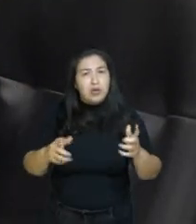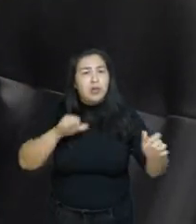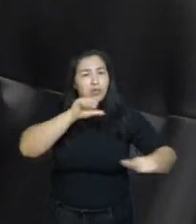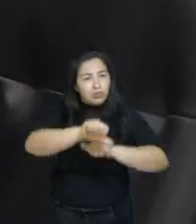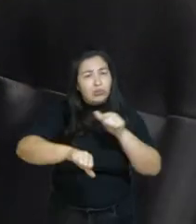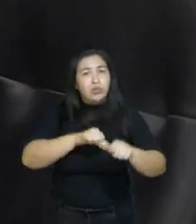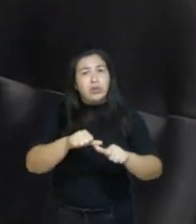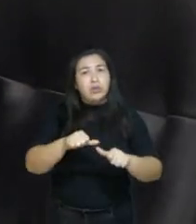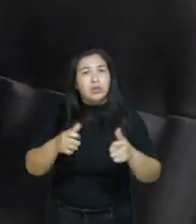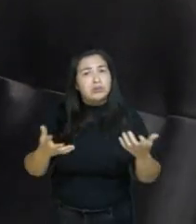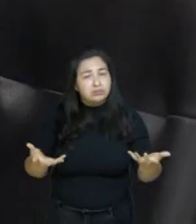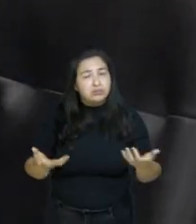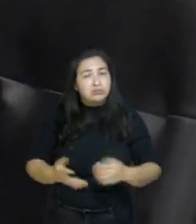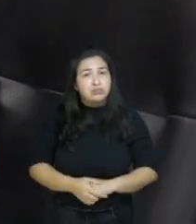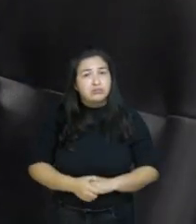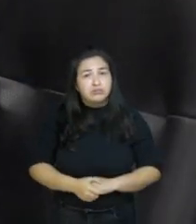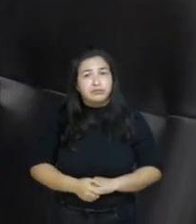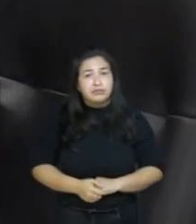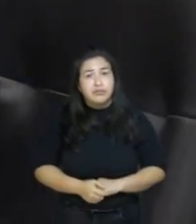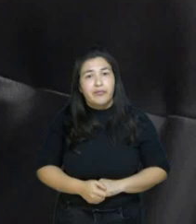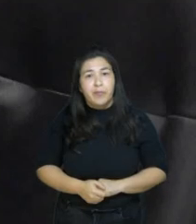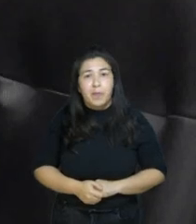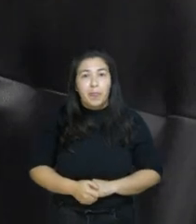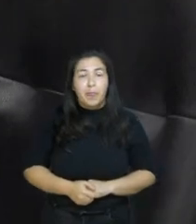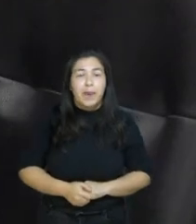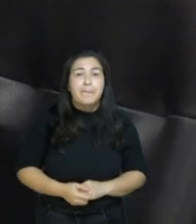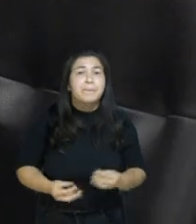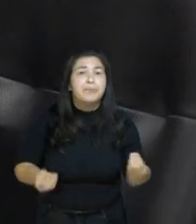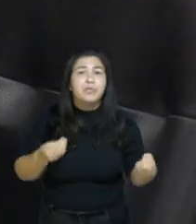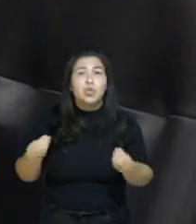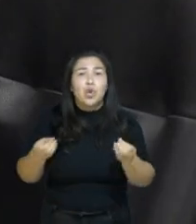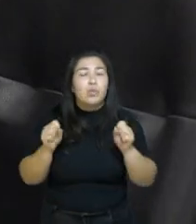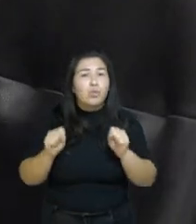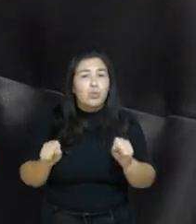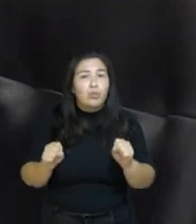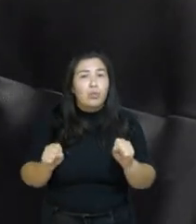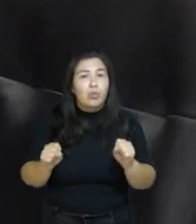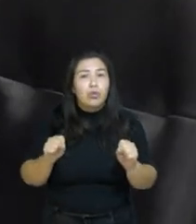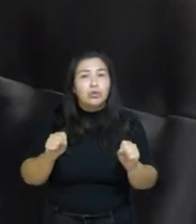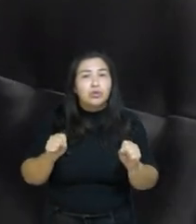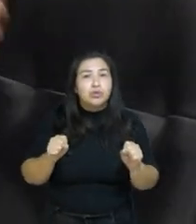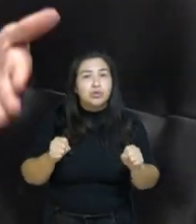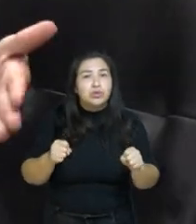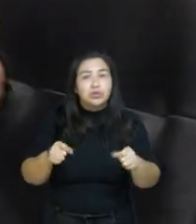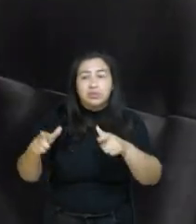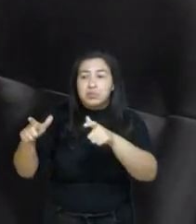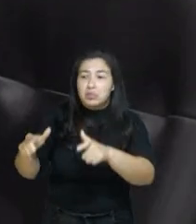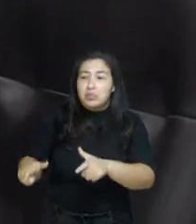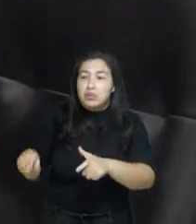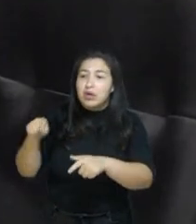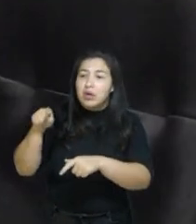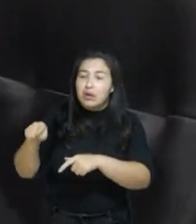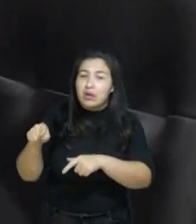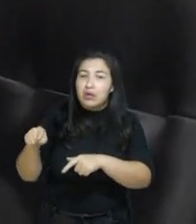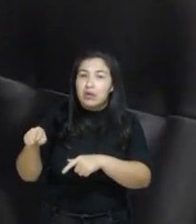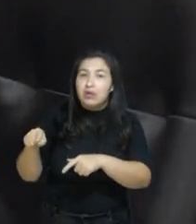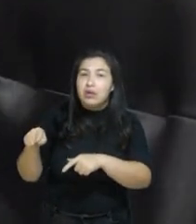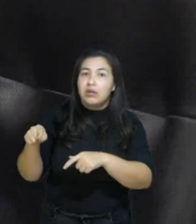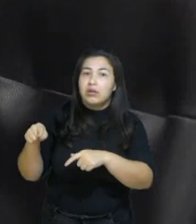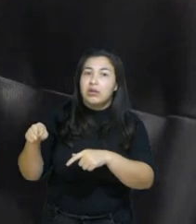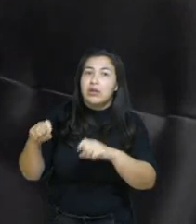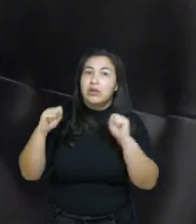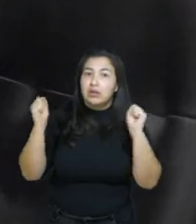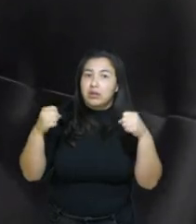locais nós estamos e de que forma a gente pode, de fato, atuar. Onde eu estou? Eu estou lá na academia, eu estou